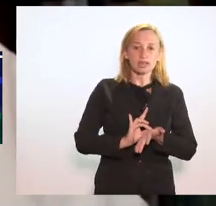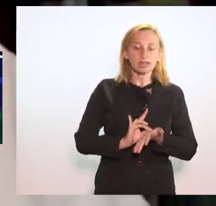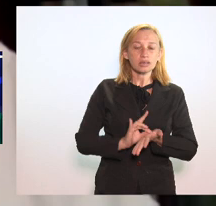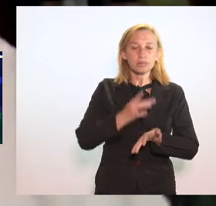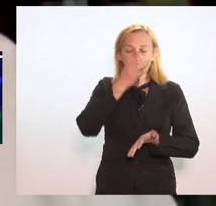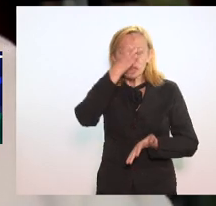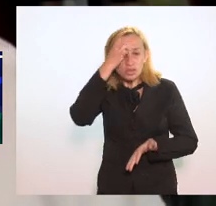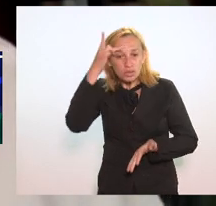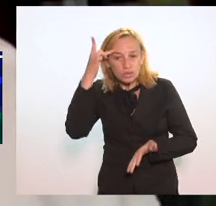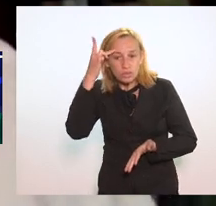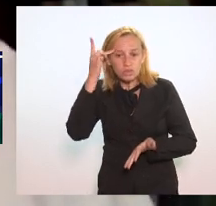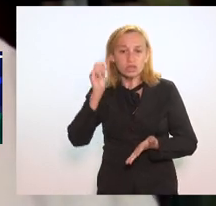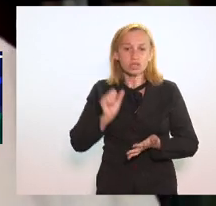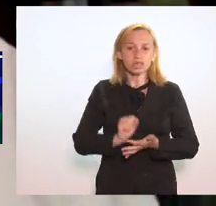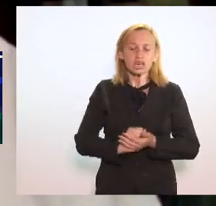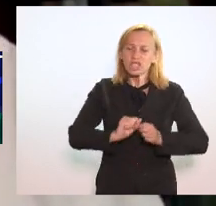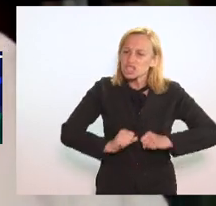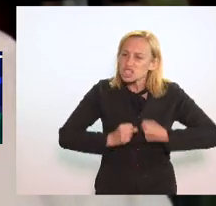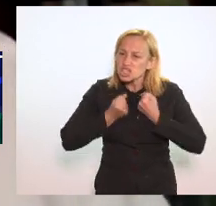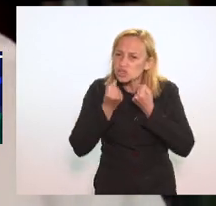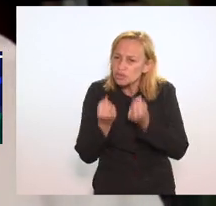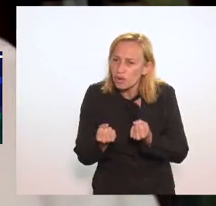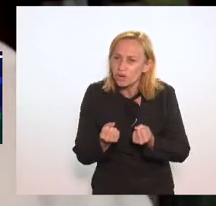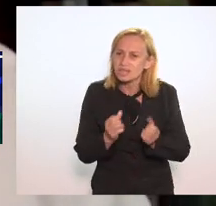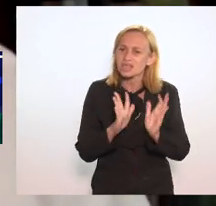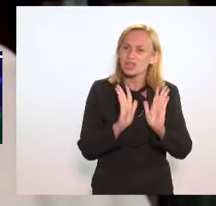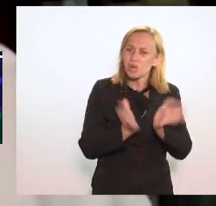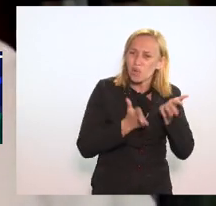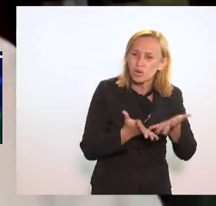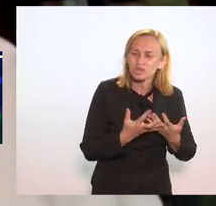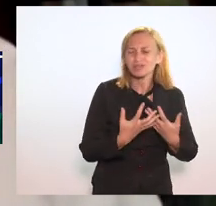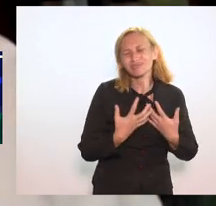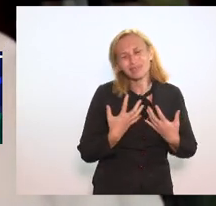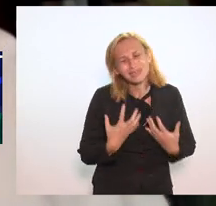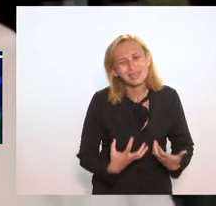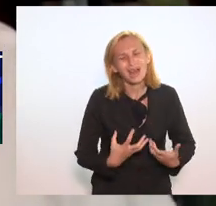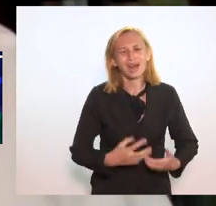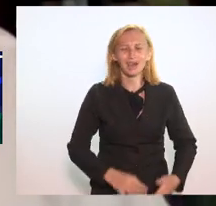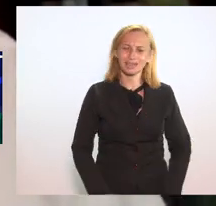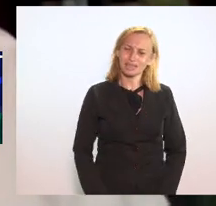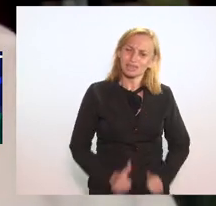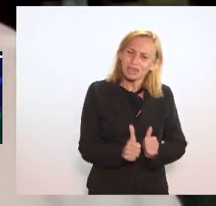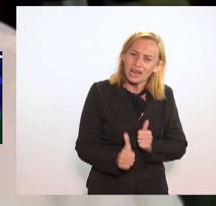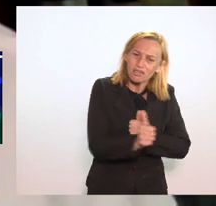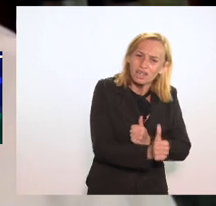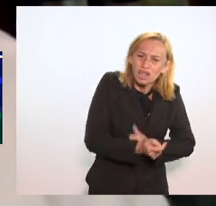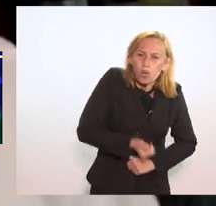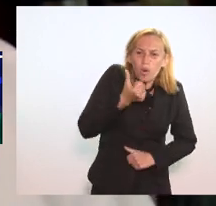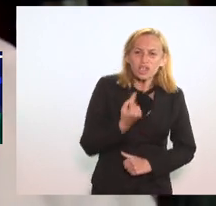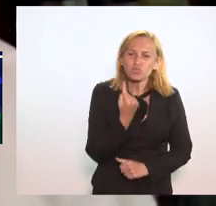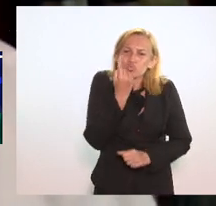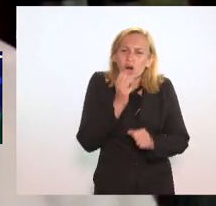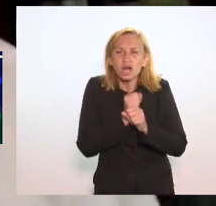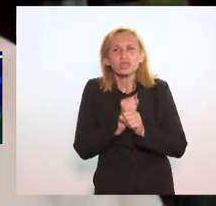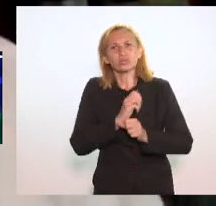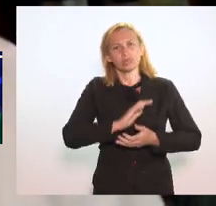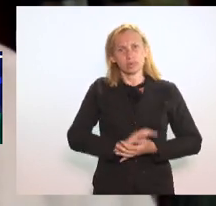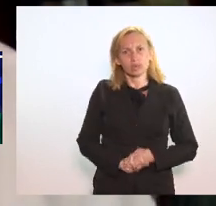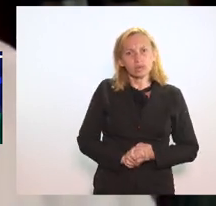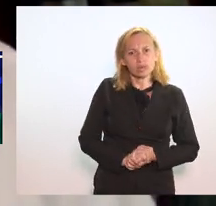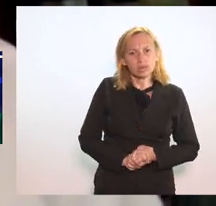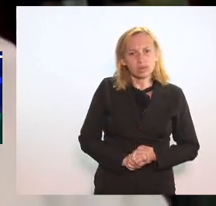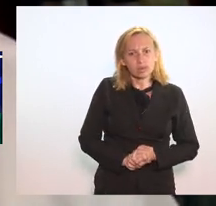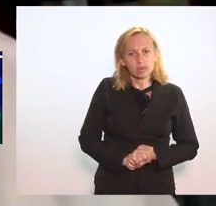estão exaustos de cotados estão na linha de frente a quase um ano